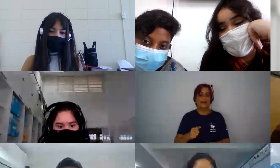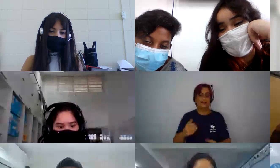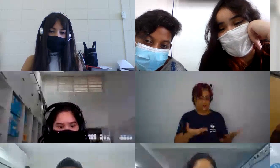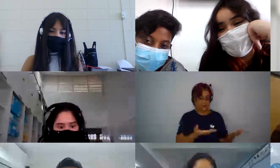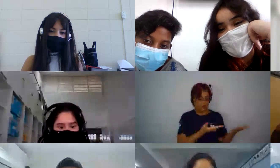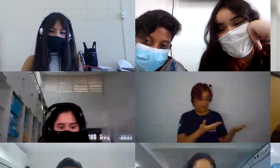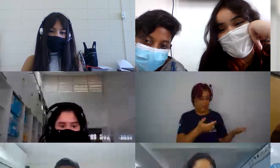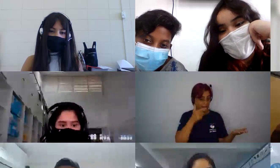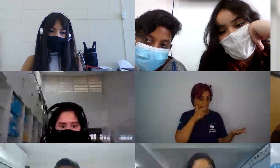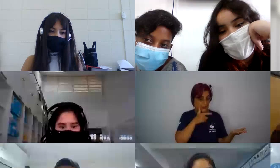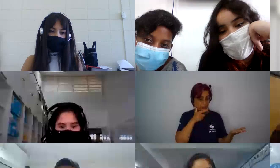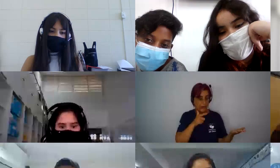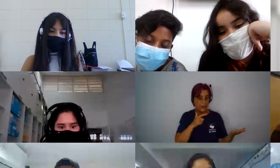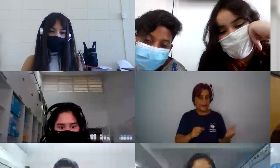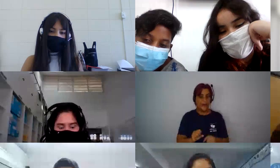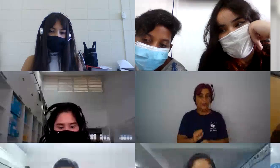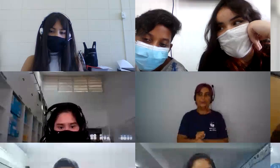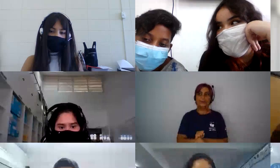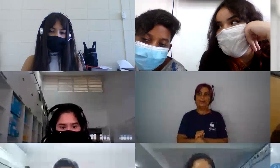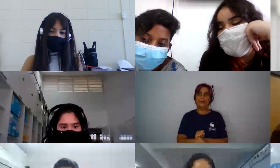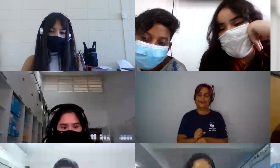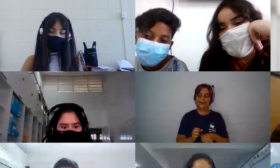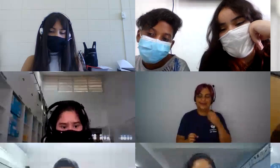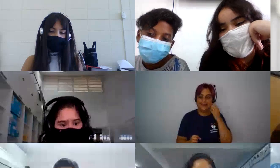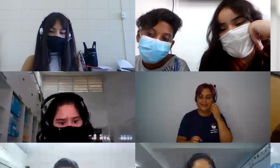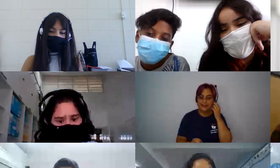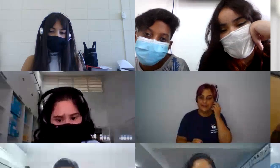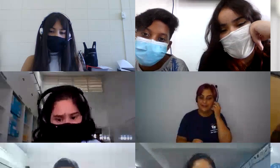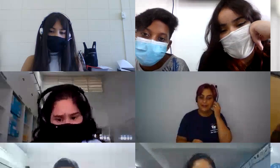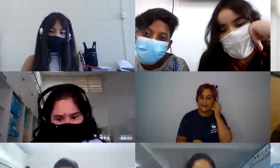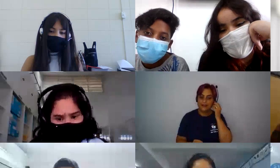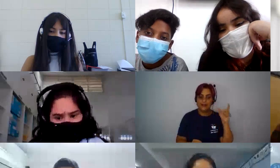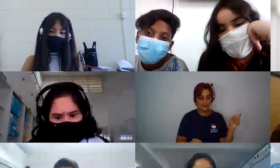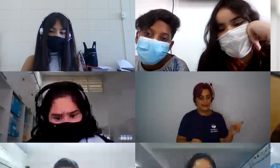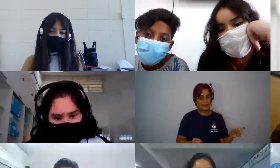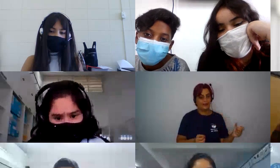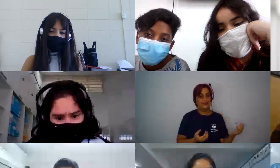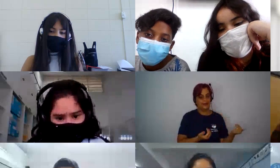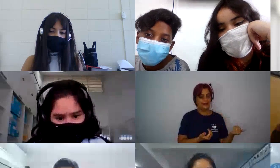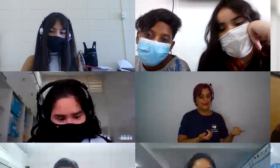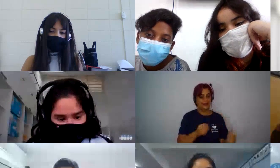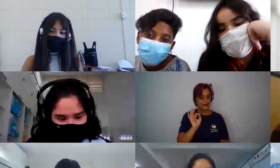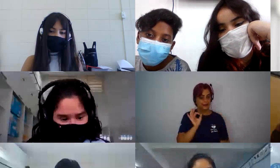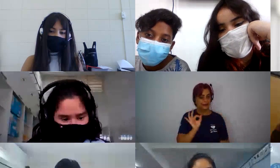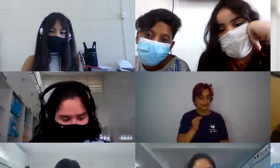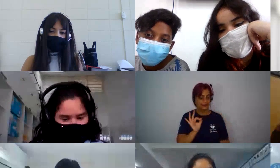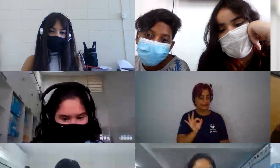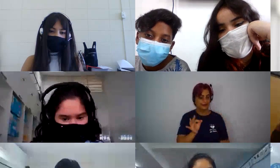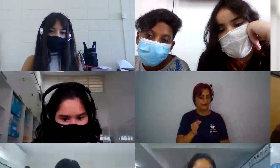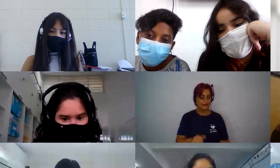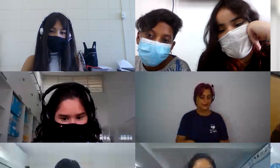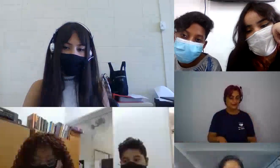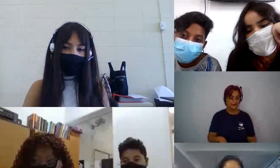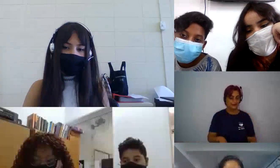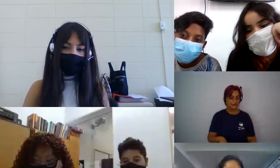que conseguiram não se mexer durante a apresentação. Quem está do seu lado é uma adolescente, certo? Eu